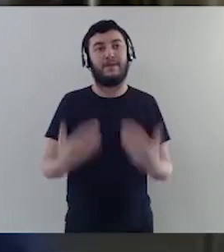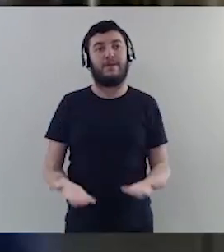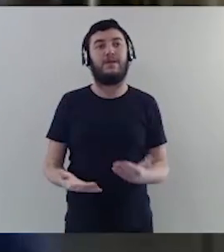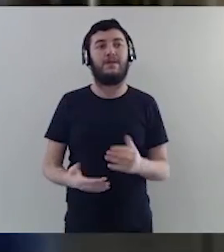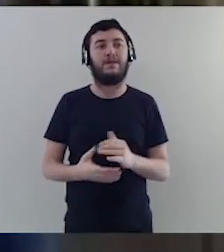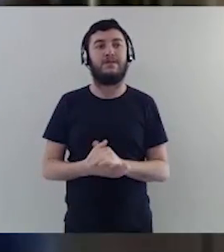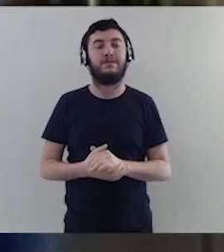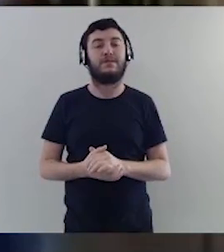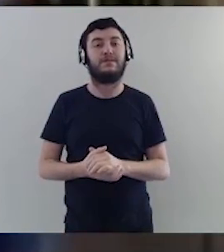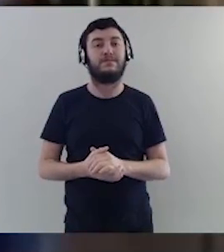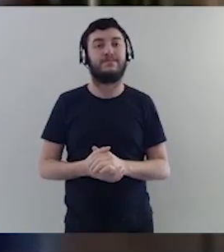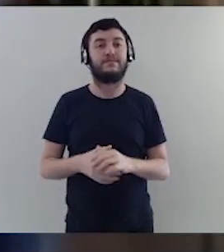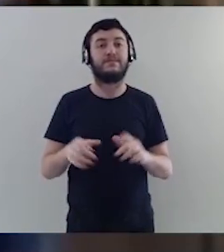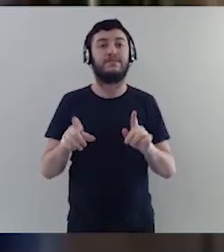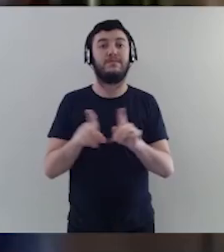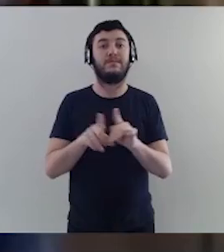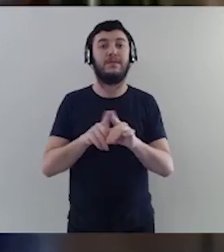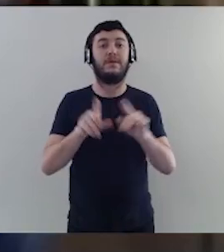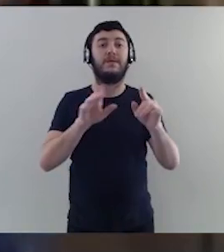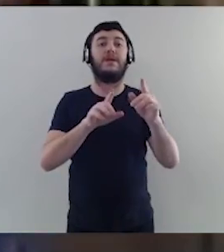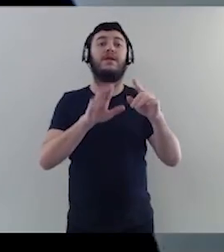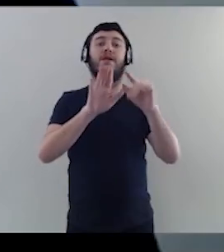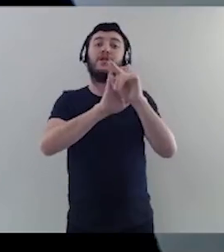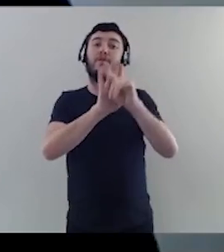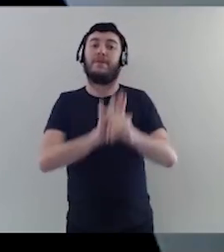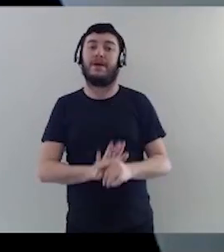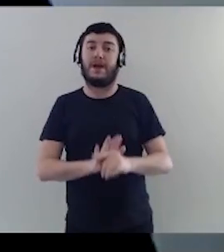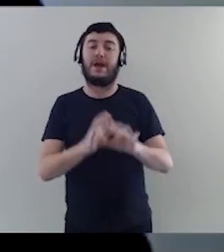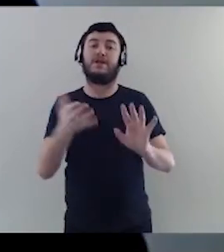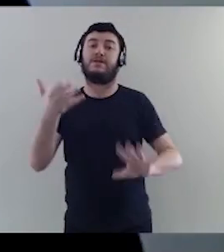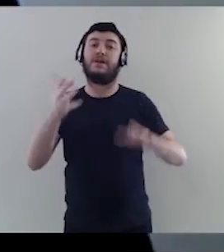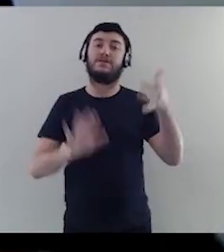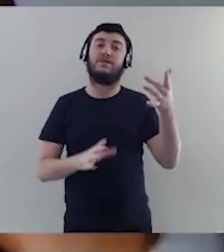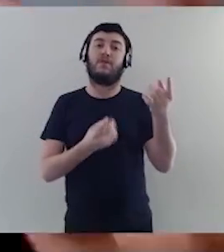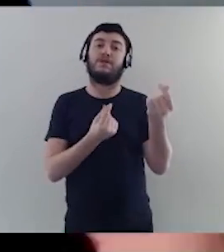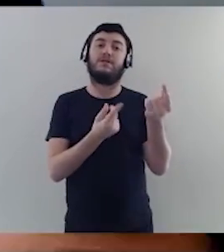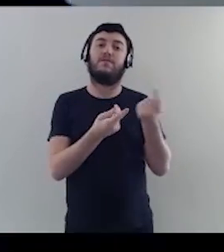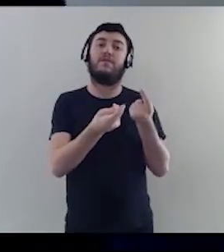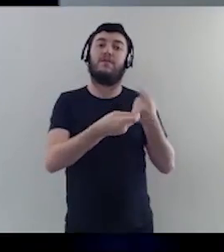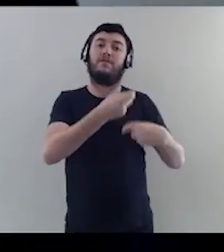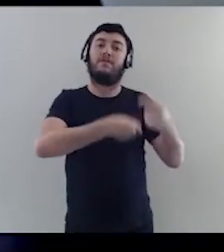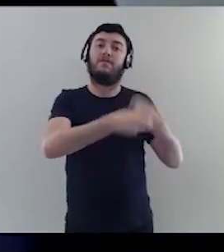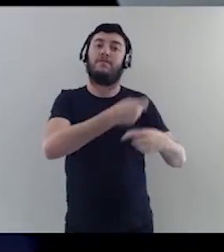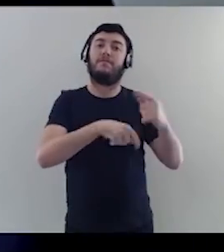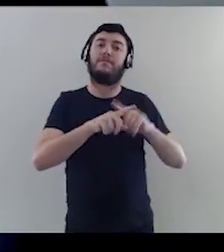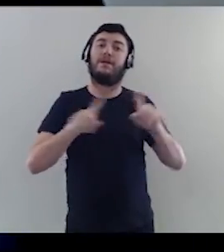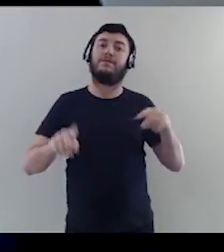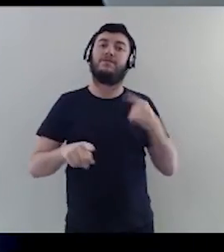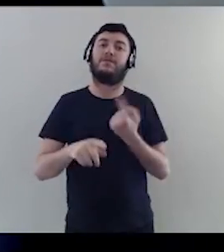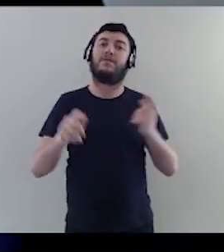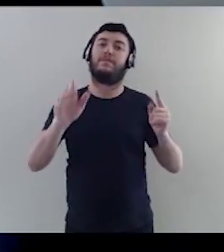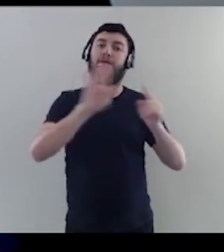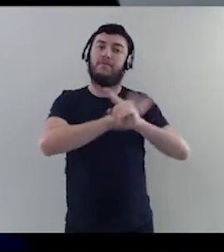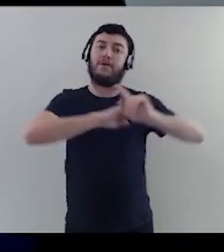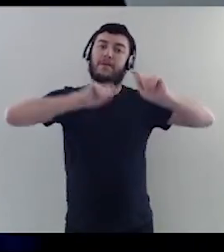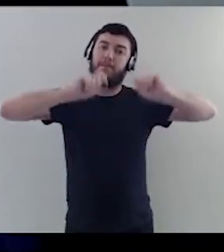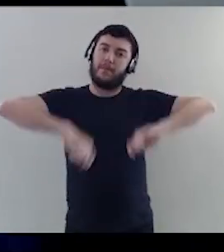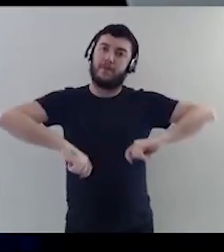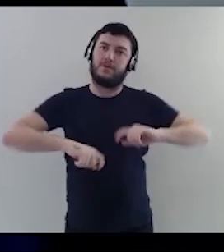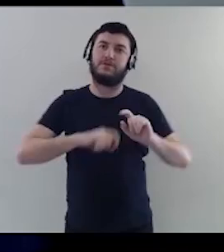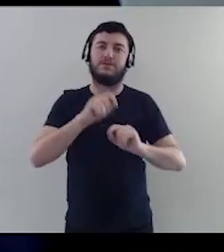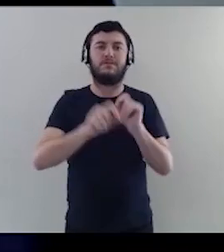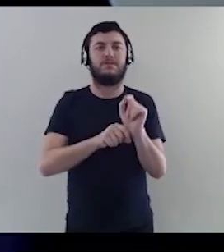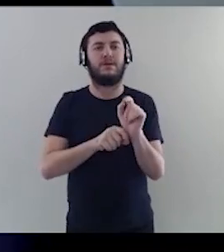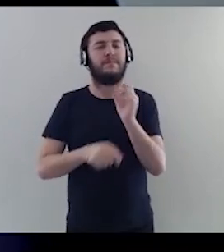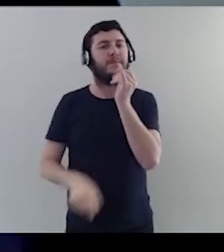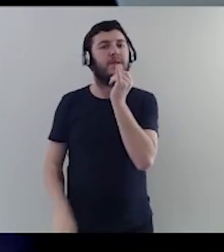terminarei com uma análise à situação económica ou financeira. E uma coisa que se pode perguntar é, face à situação